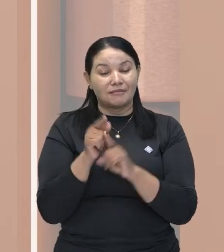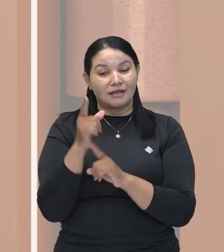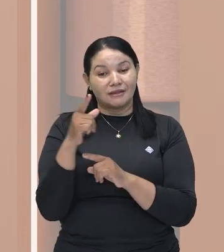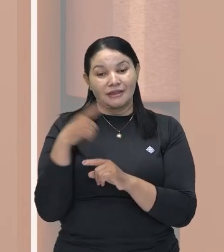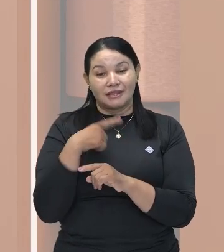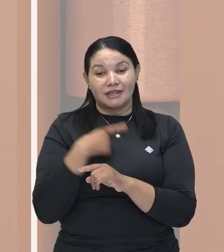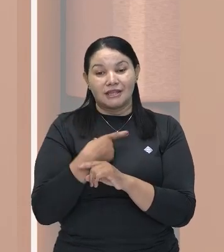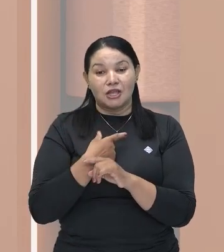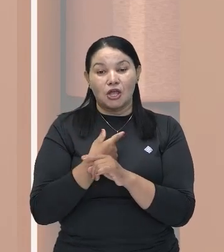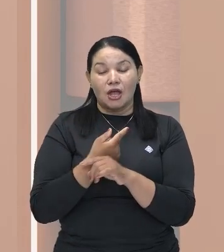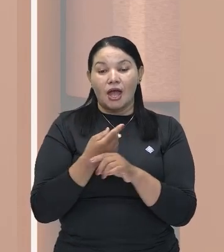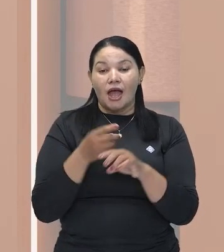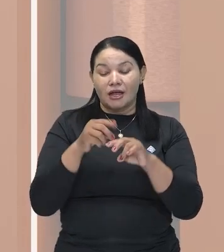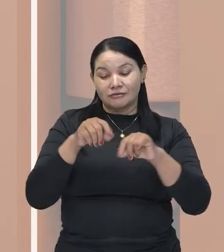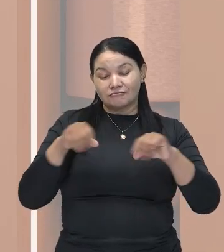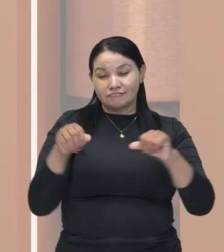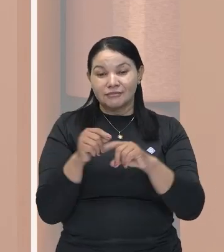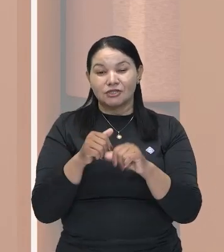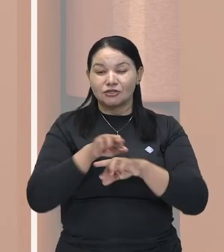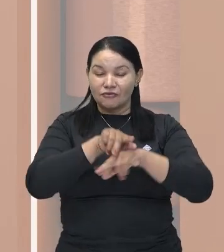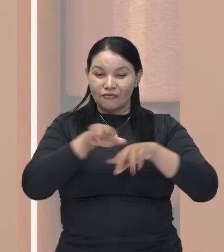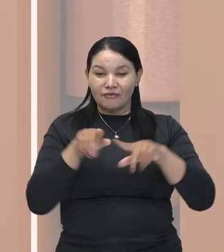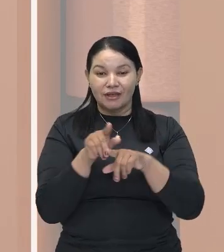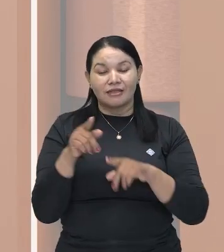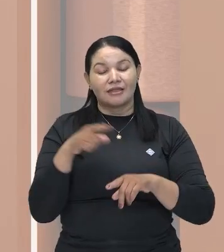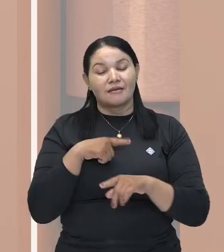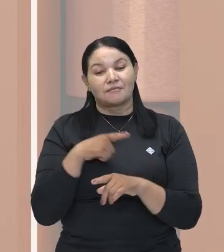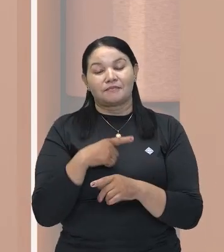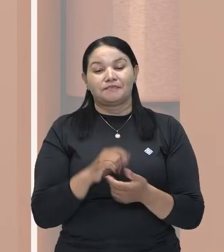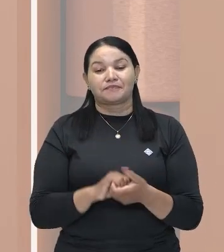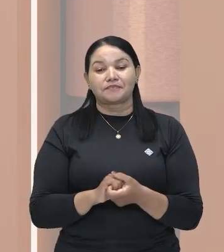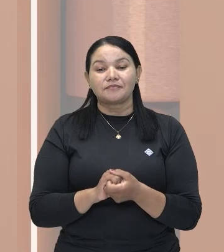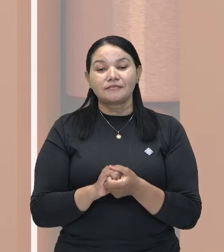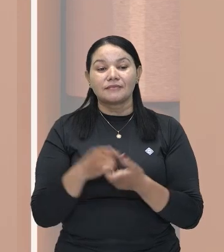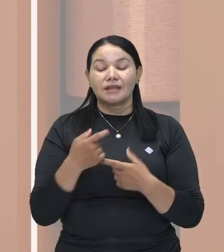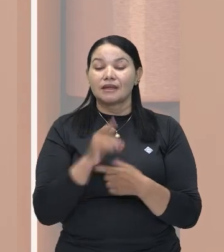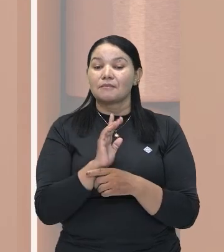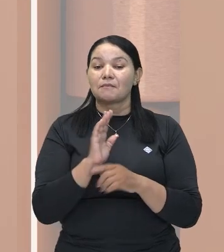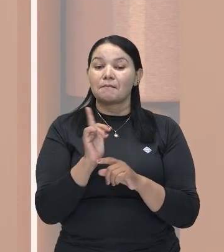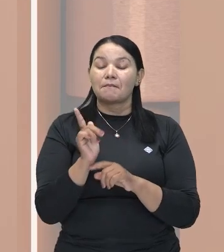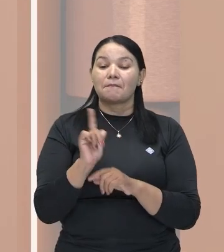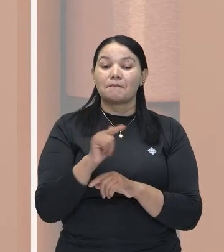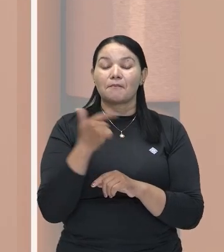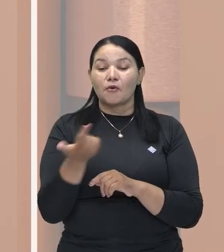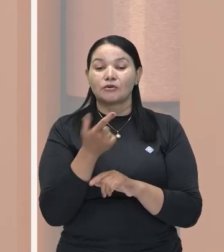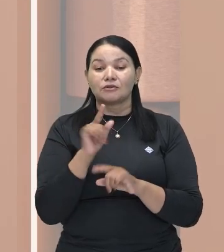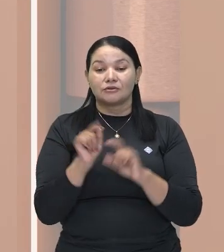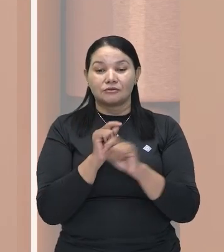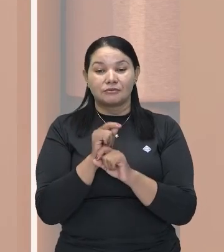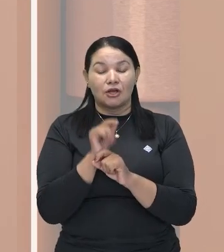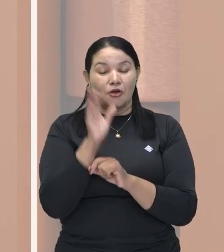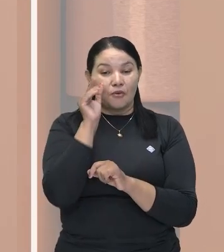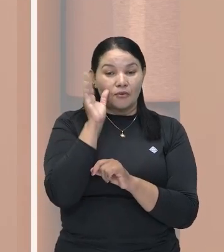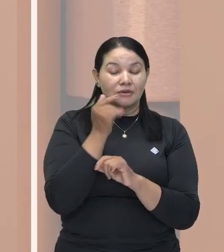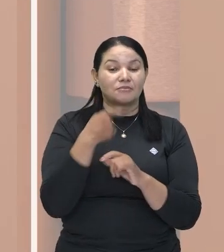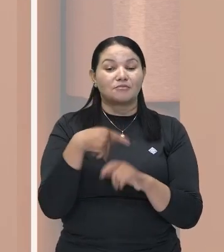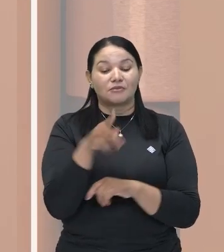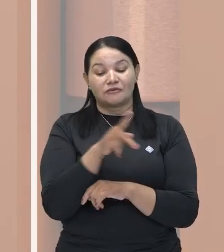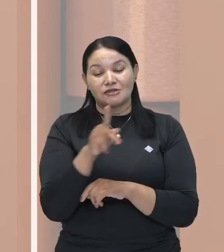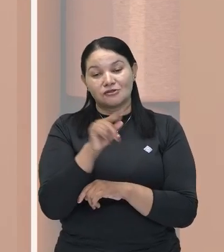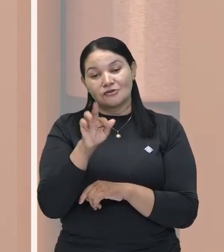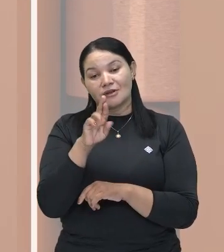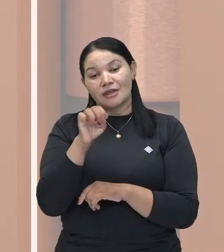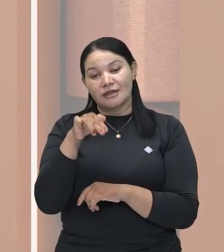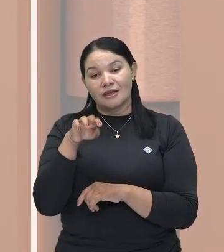ervas mates. Nós vamos conhecer um pouco mais, trazendo algumas curiosidades aí com o professor René ainda,